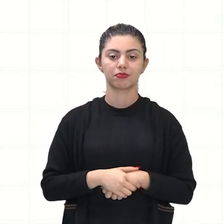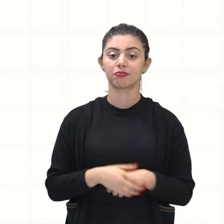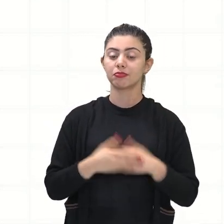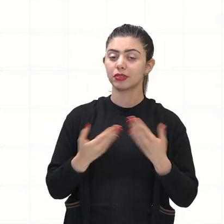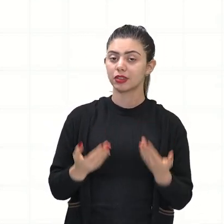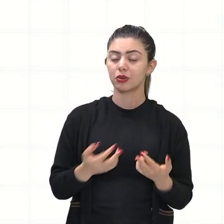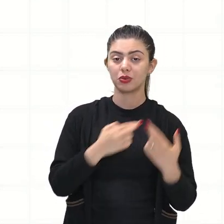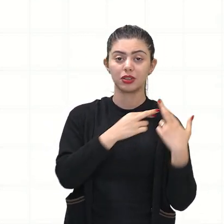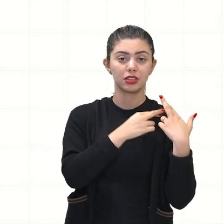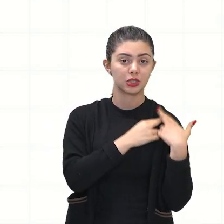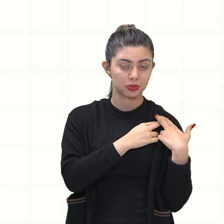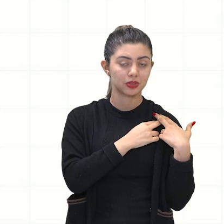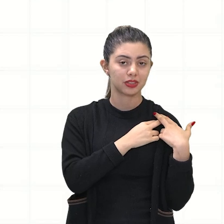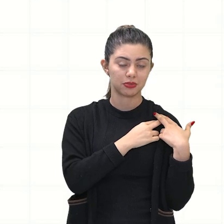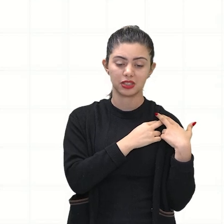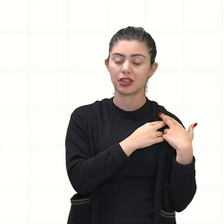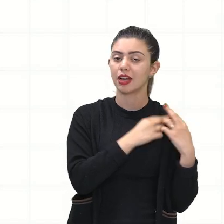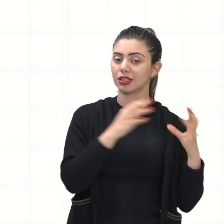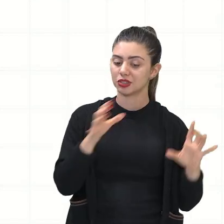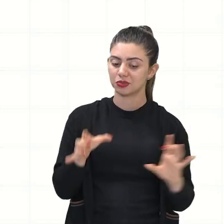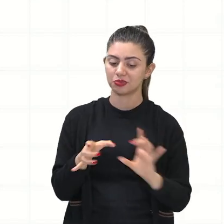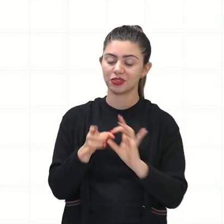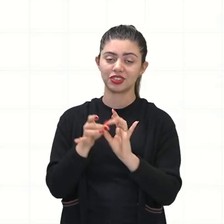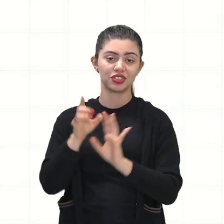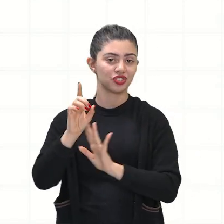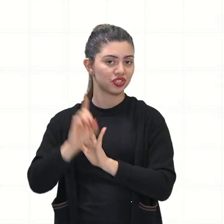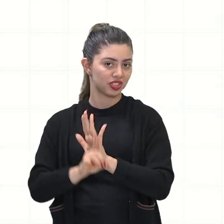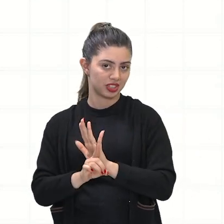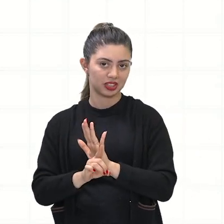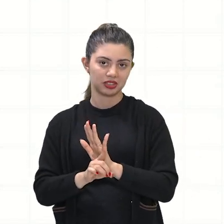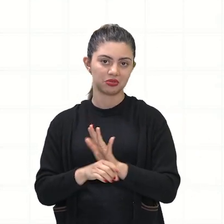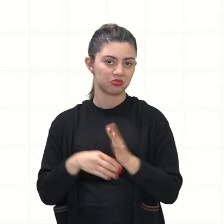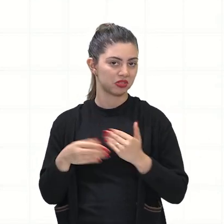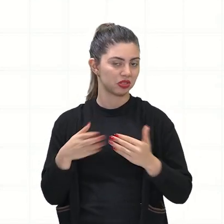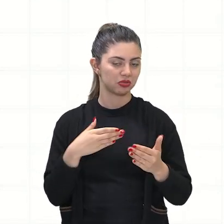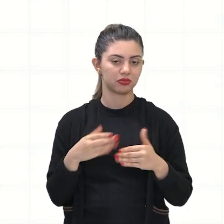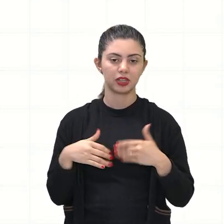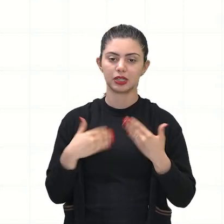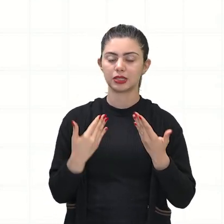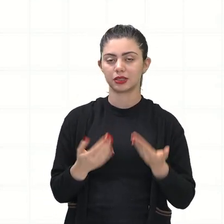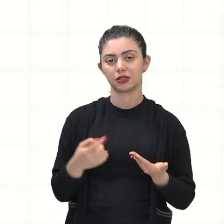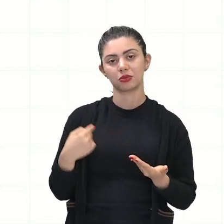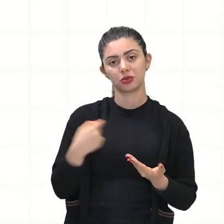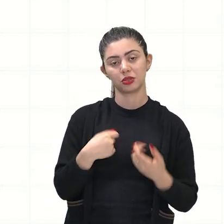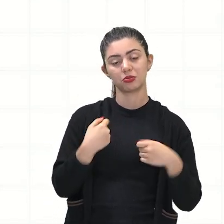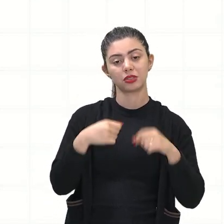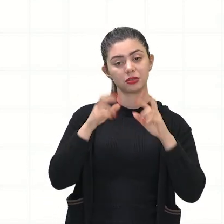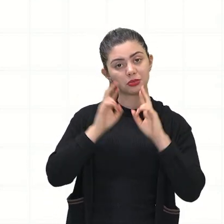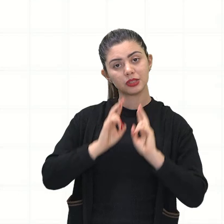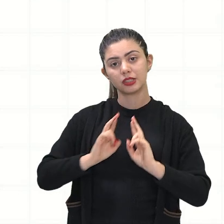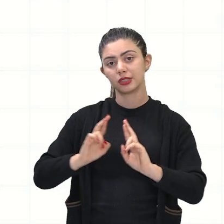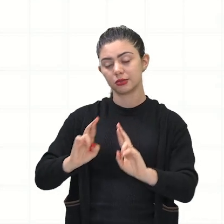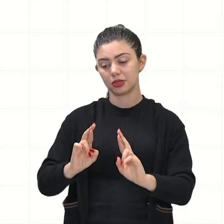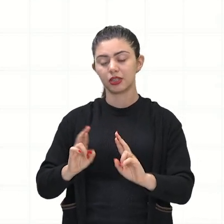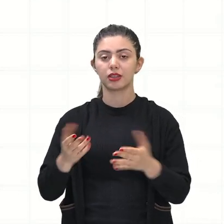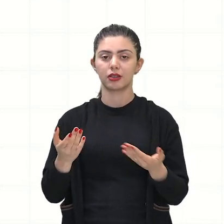todo dever tem um ônus do direito. E aqui, no fundo, esse respeito pelo cumprimento de ambos os lados, tanto de